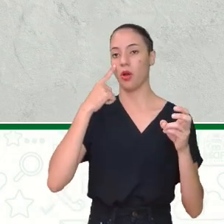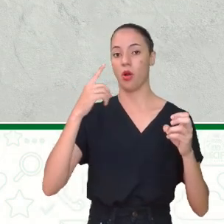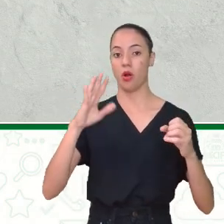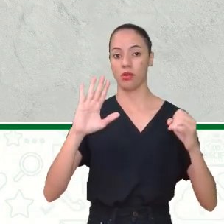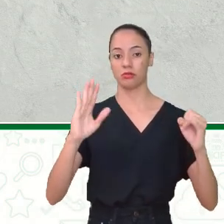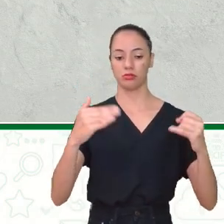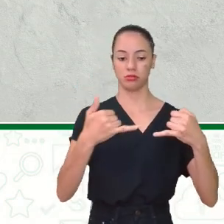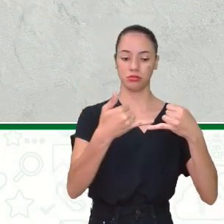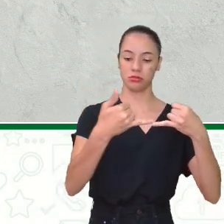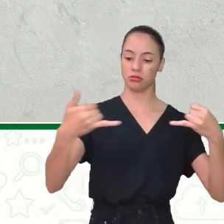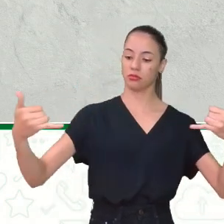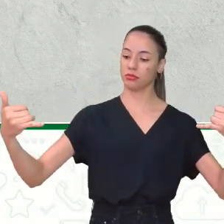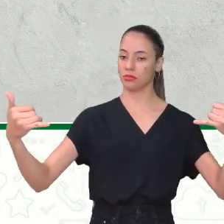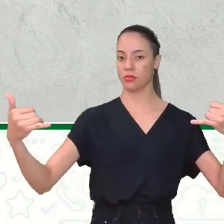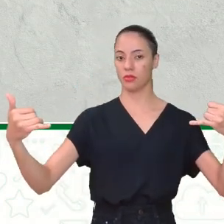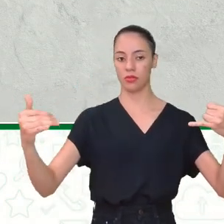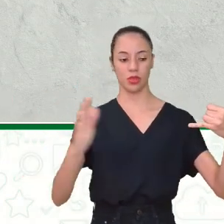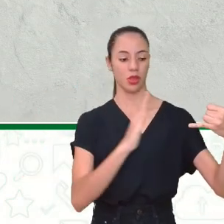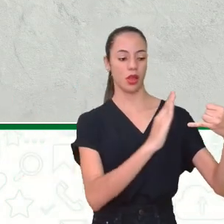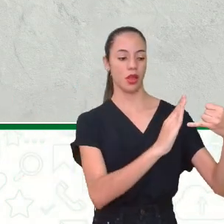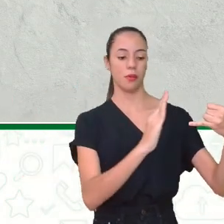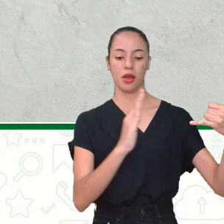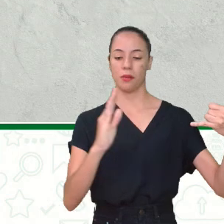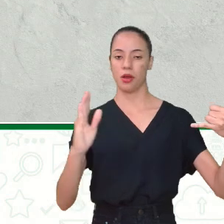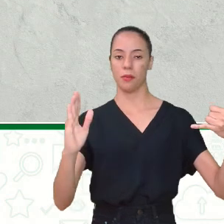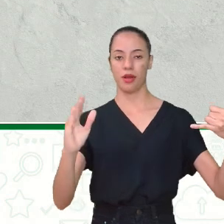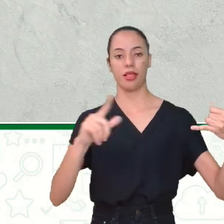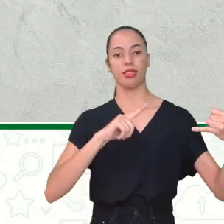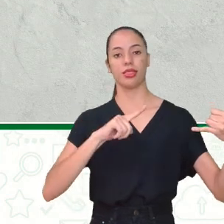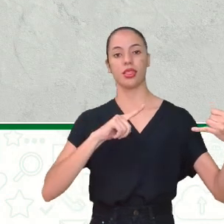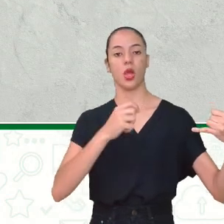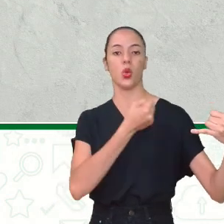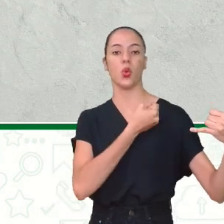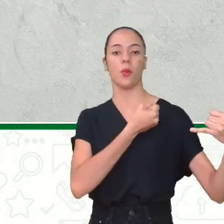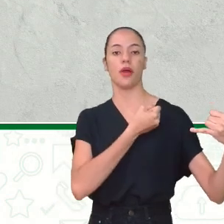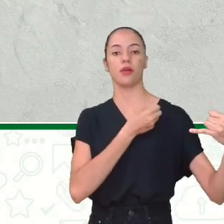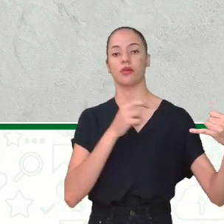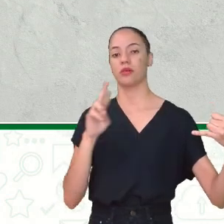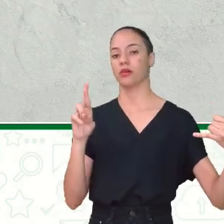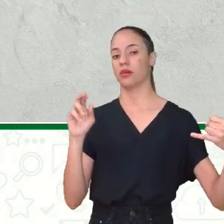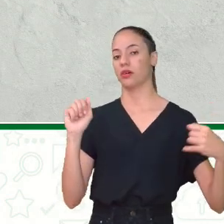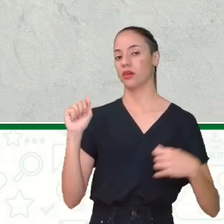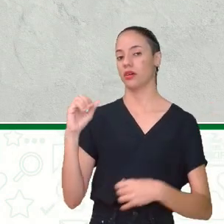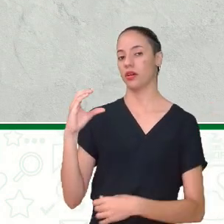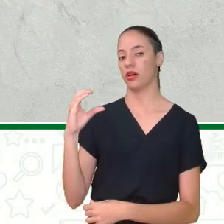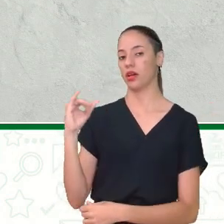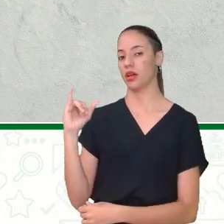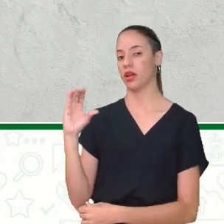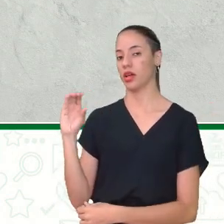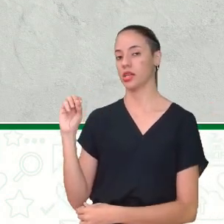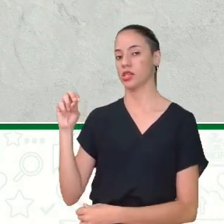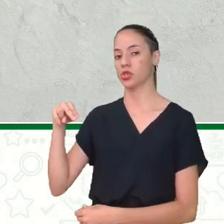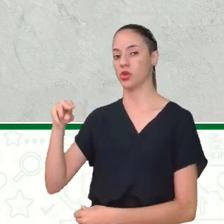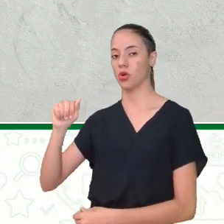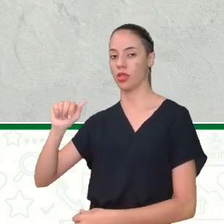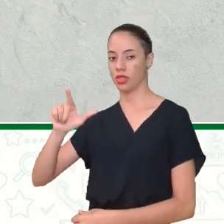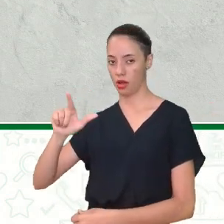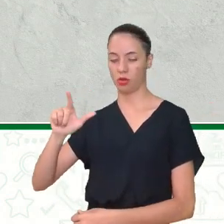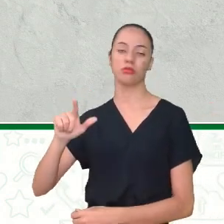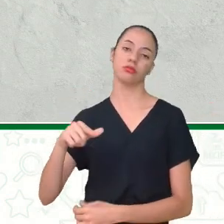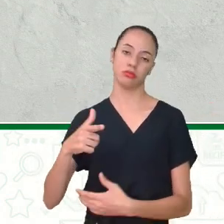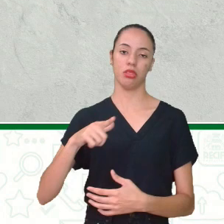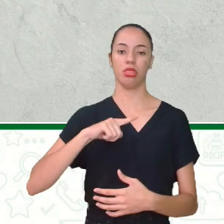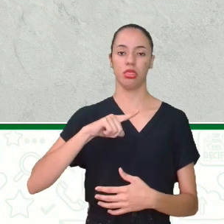e outro, nós vamos ter um número racional. Ou seja, vamos ter um número decimal, né?